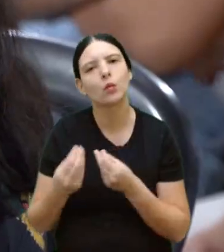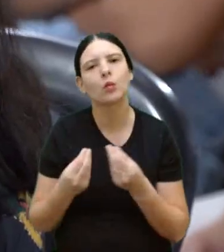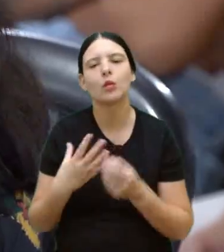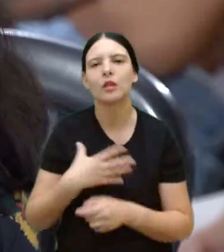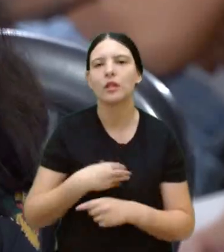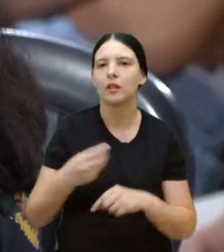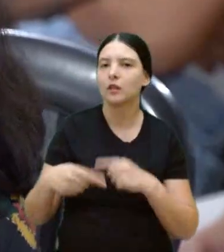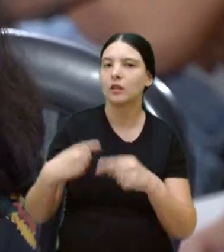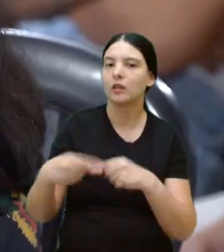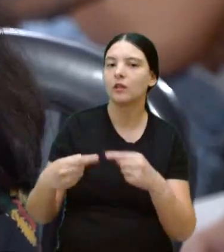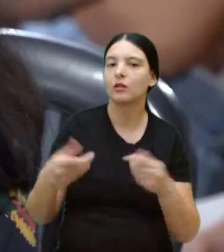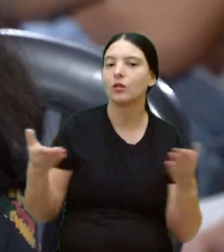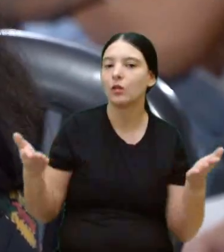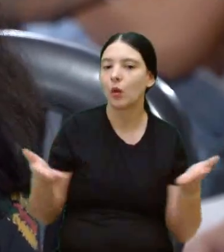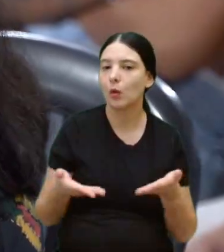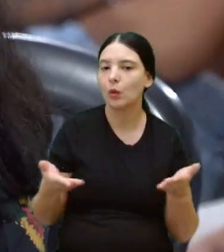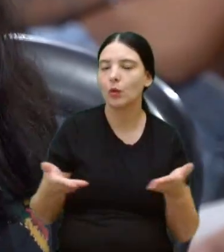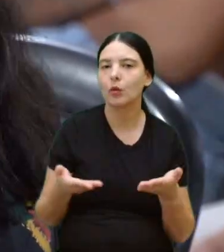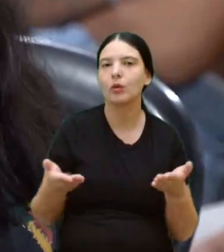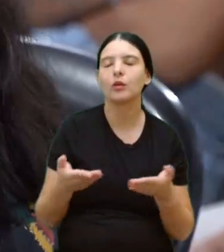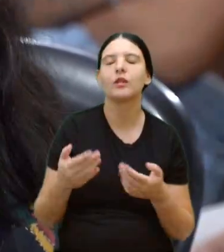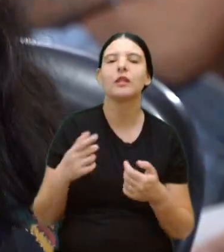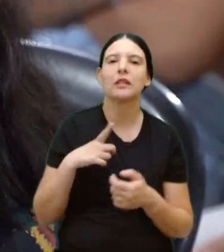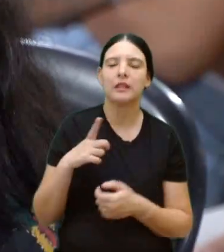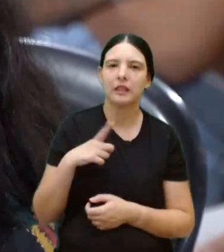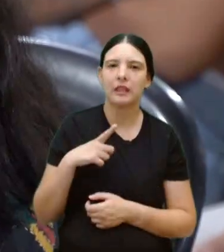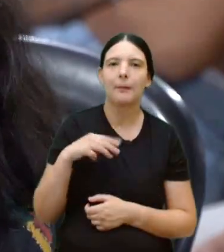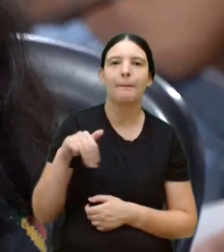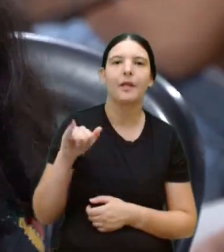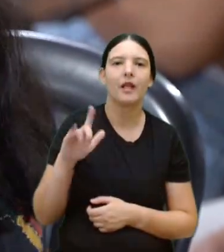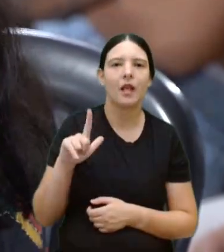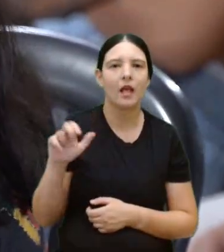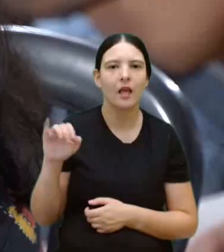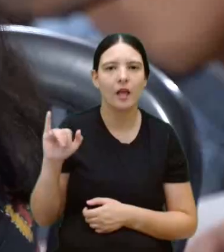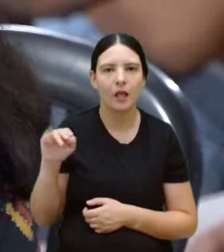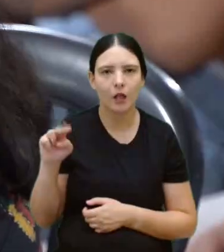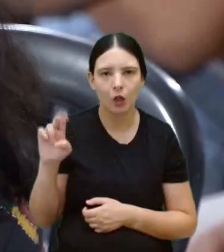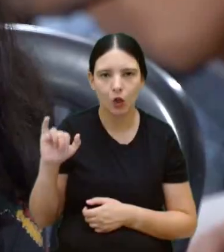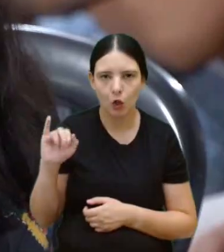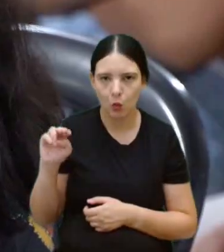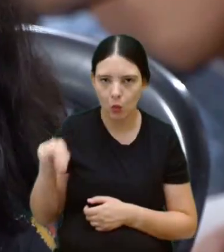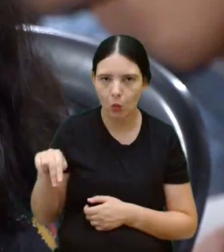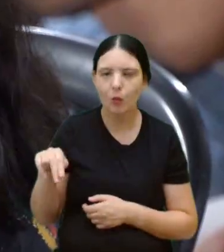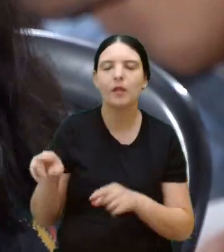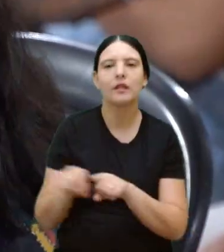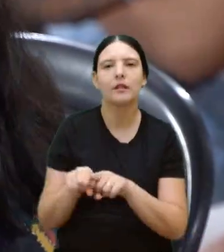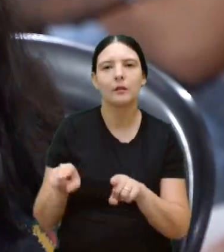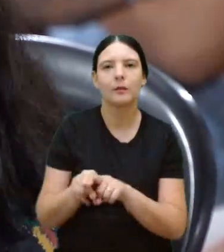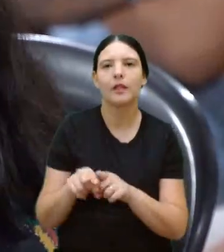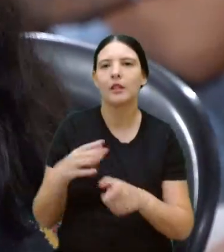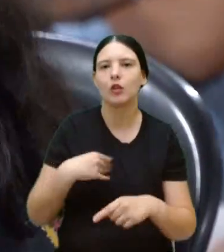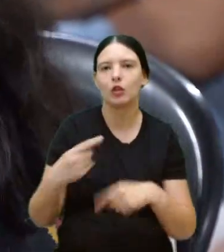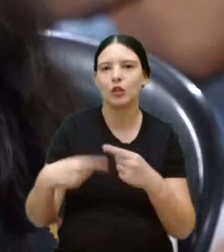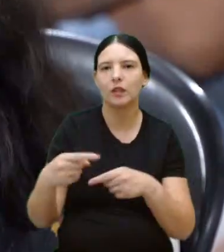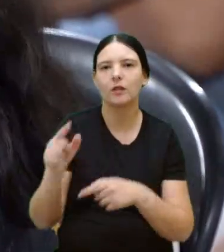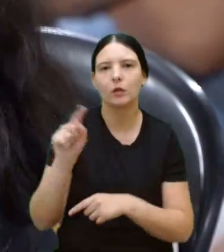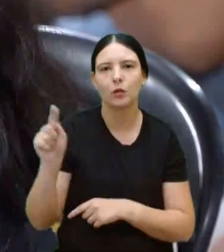atuais, os millennials e a geração Z, eles se relacionam afetivamente no campo